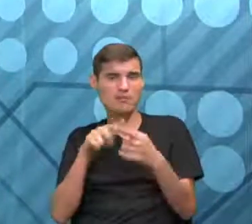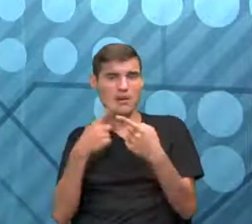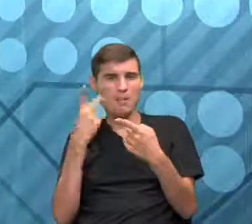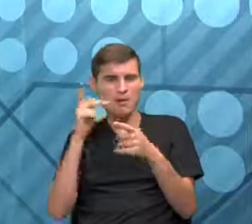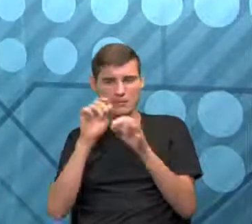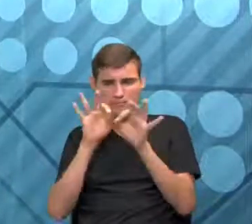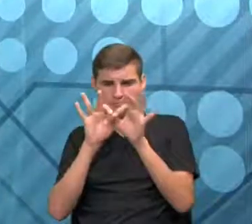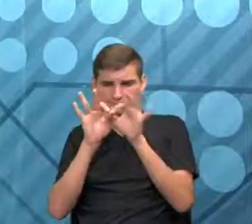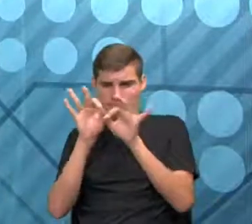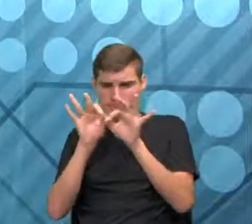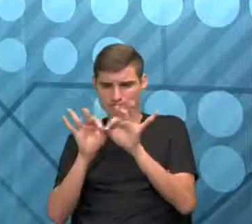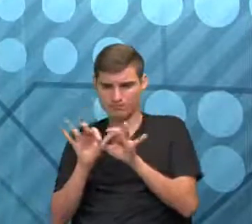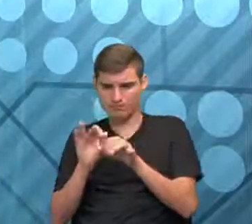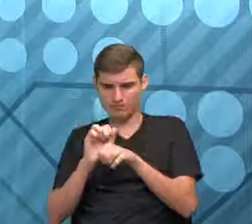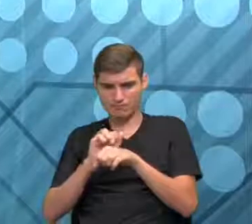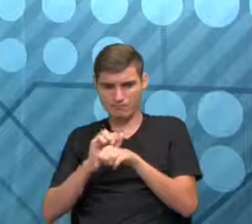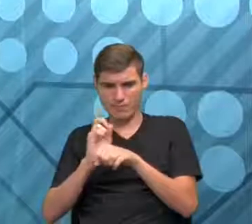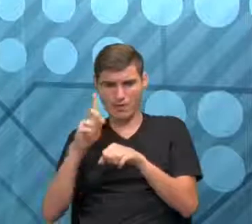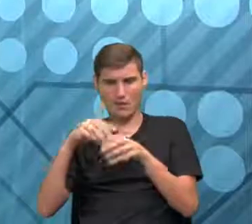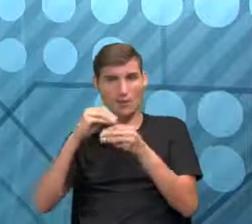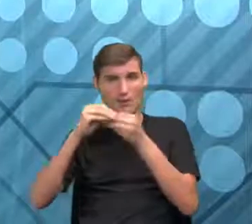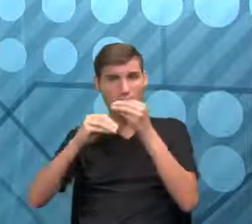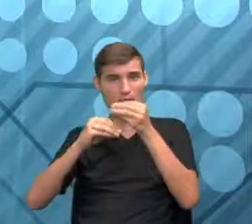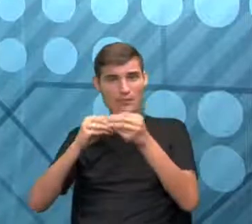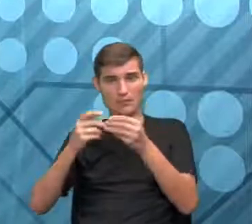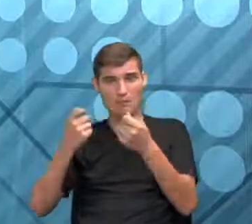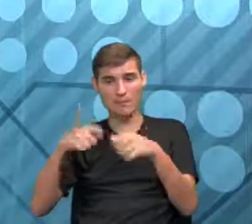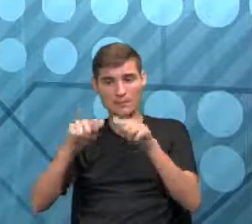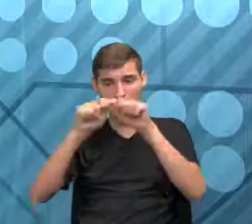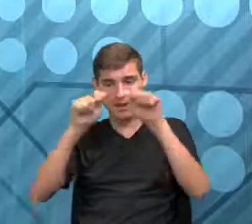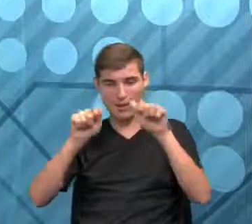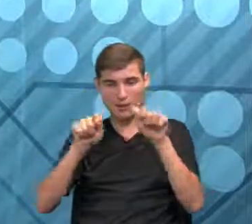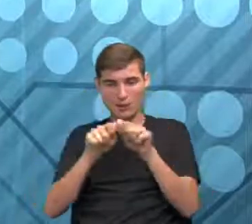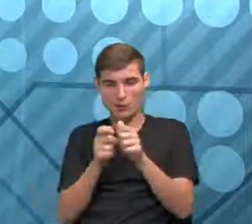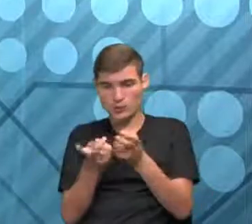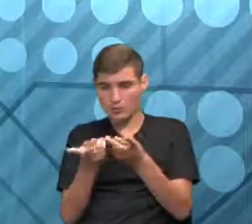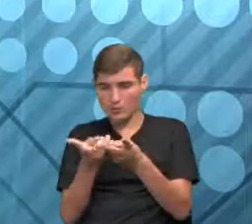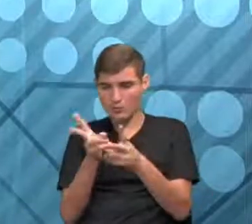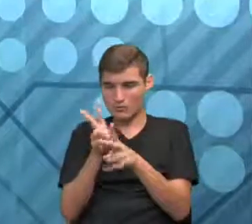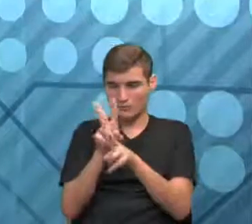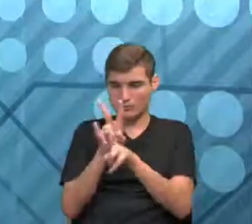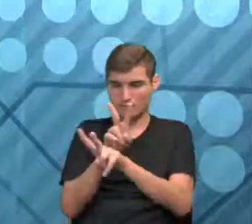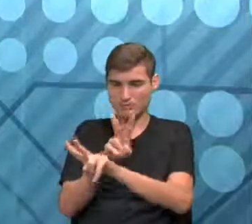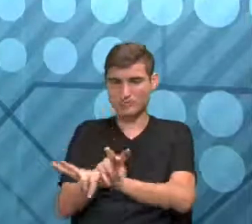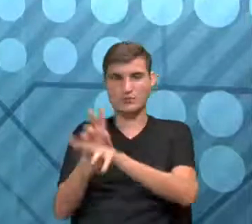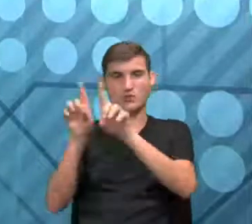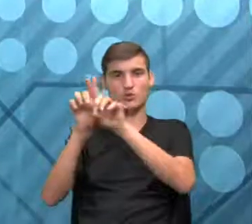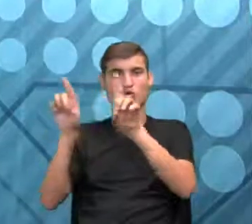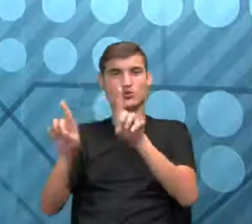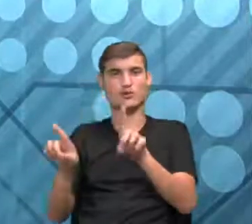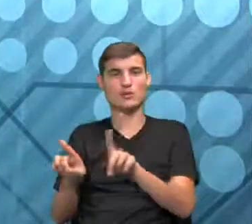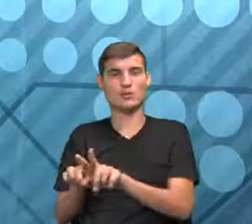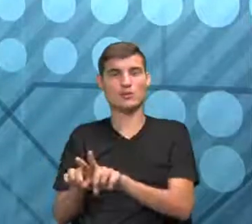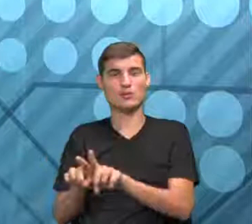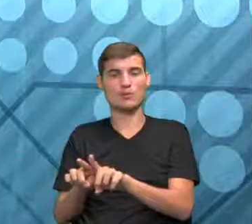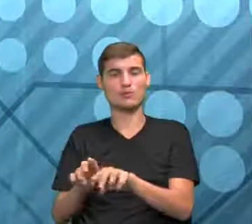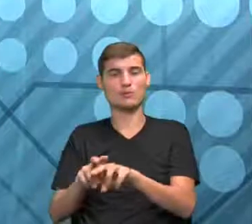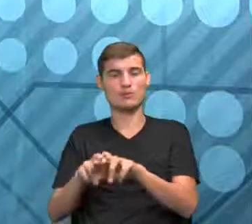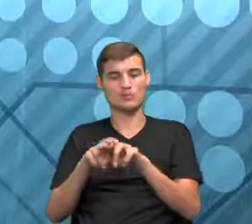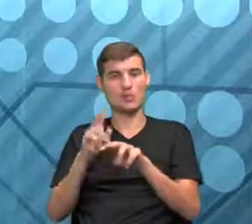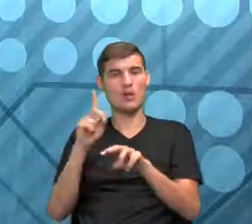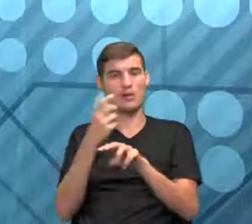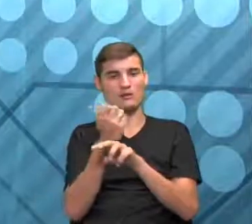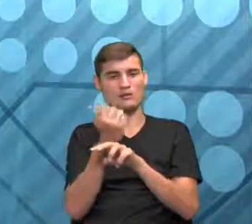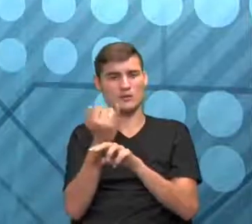no meu microprocessador, o que eu tenho que fazer? Tenho que fazer a conversão analógico-digital que vem dessa quantização. Então, quanto maior